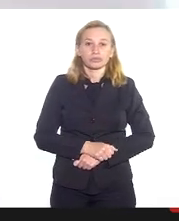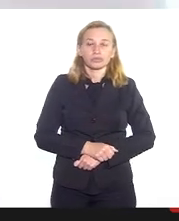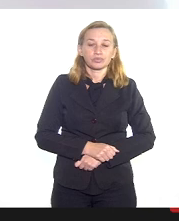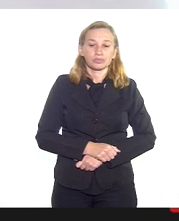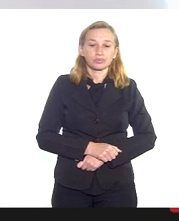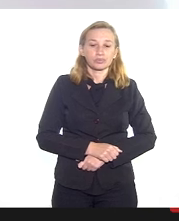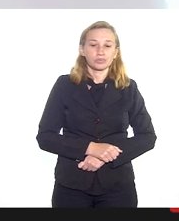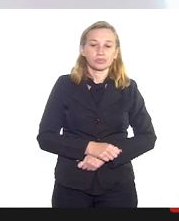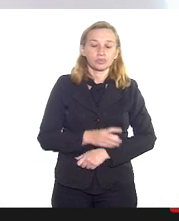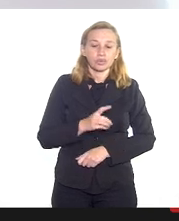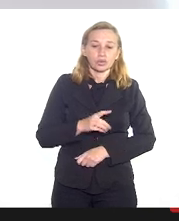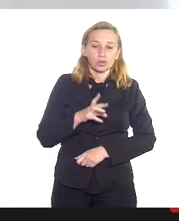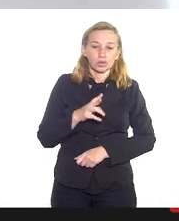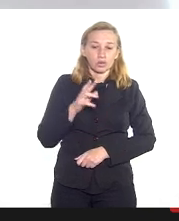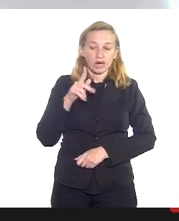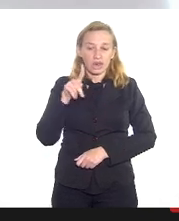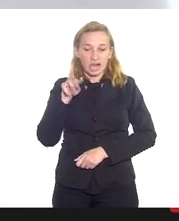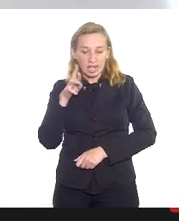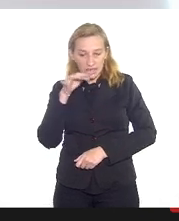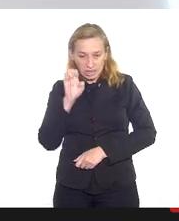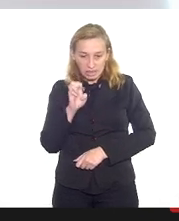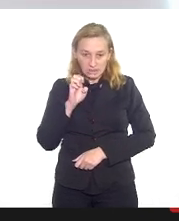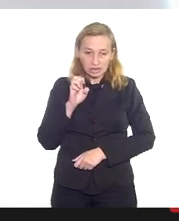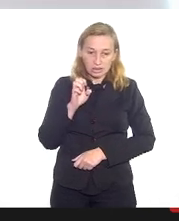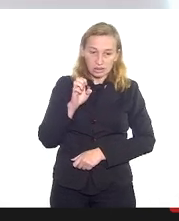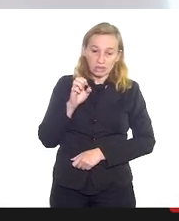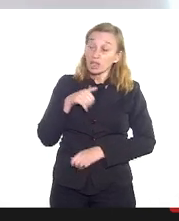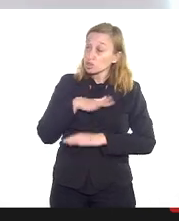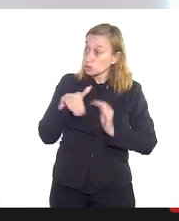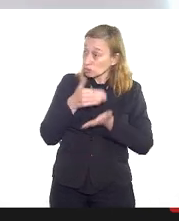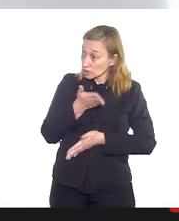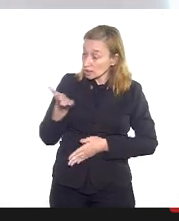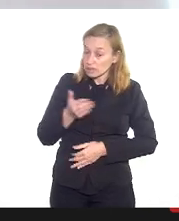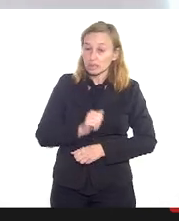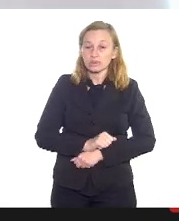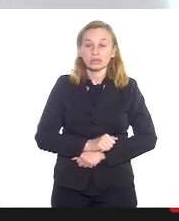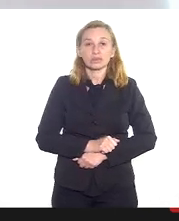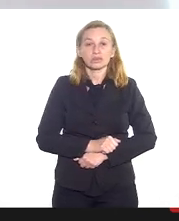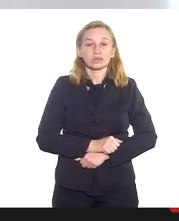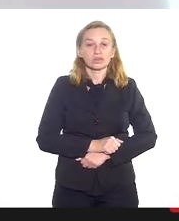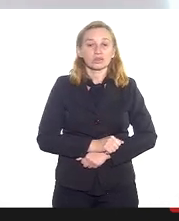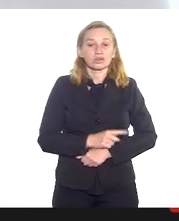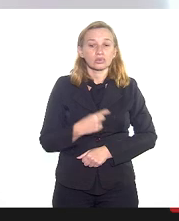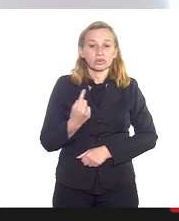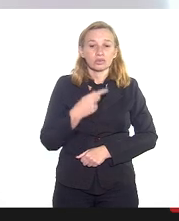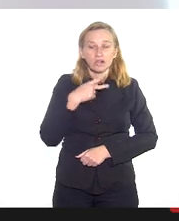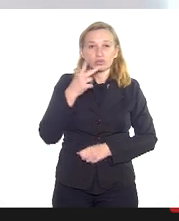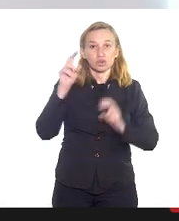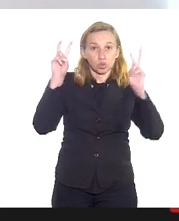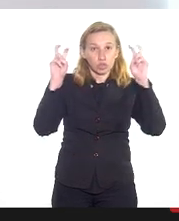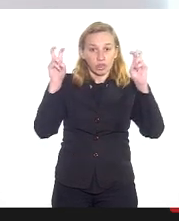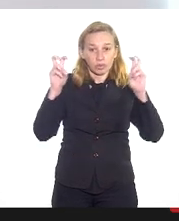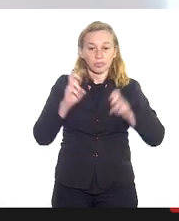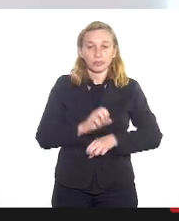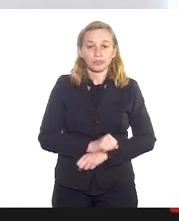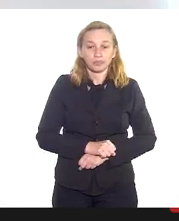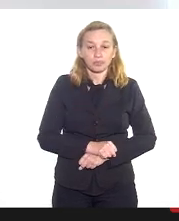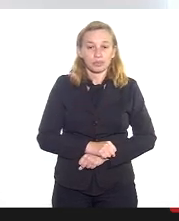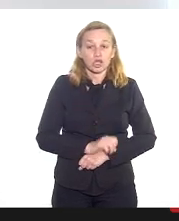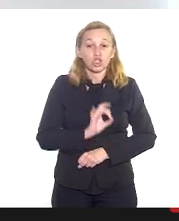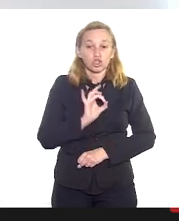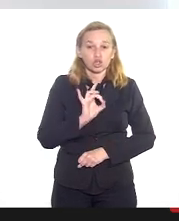Doutora Karine, deputado Luiz Paulo, Luiz Cláudio Leibas, todos. Quando a gente trouxe o tema, a gente trouxe um tema só